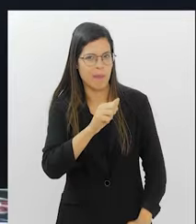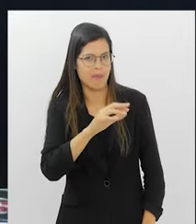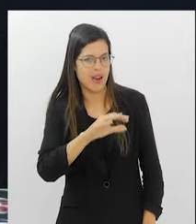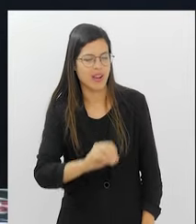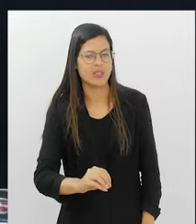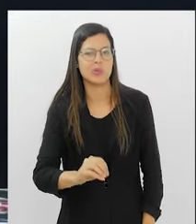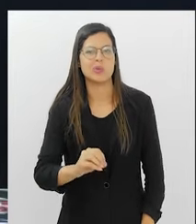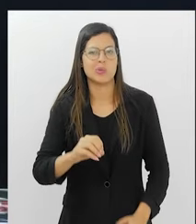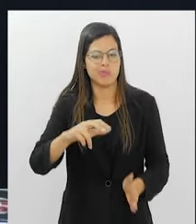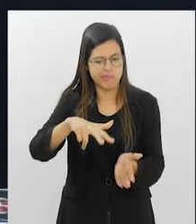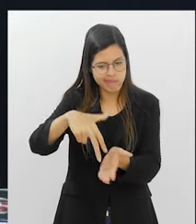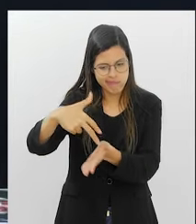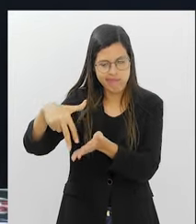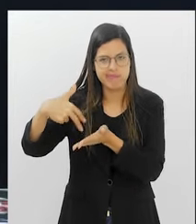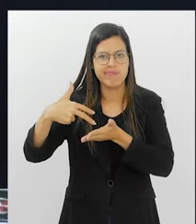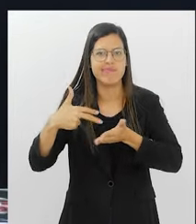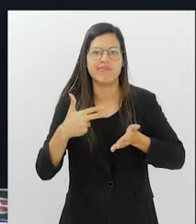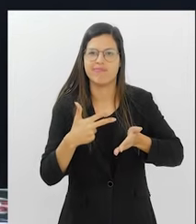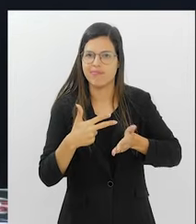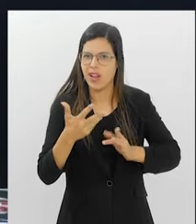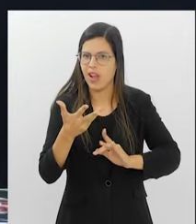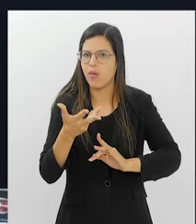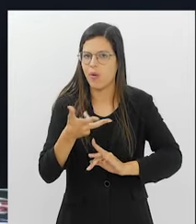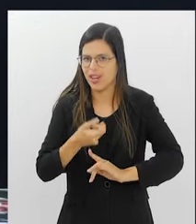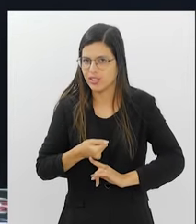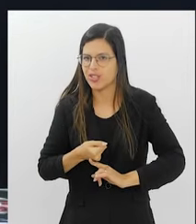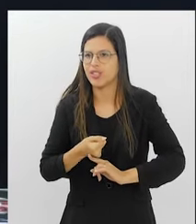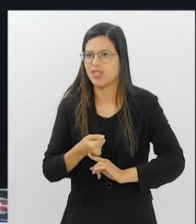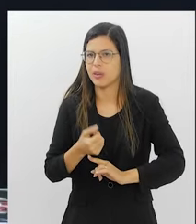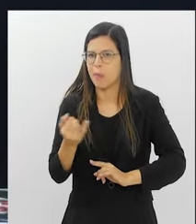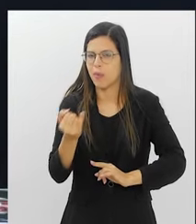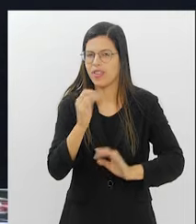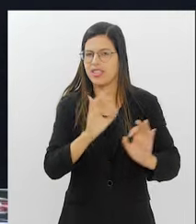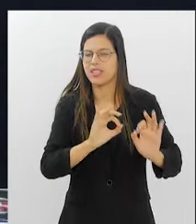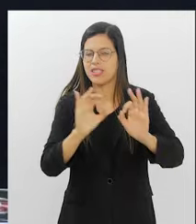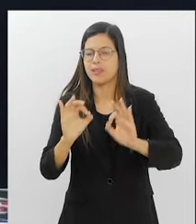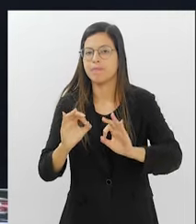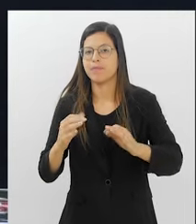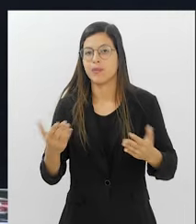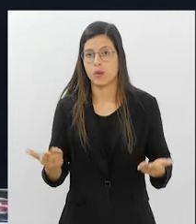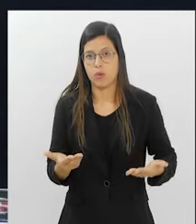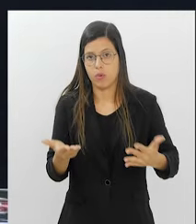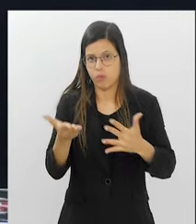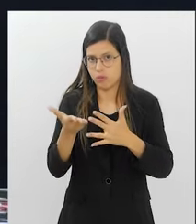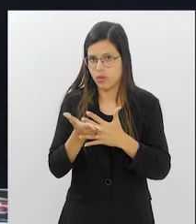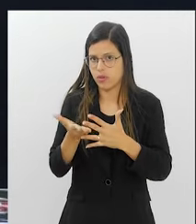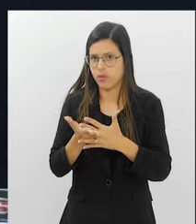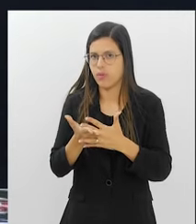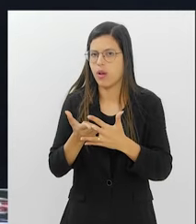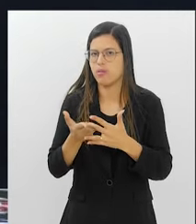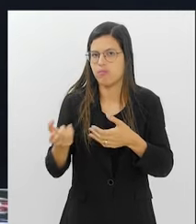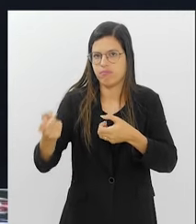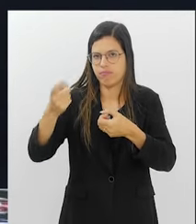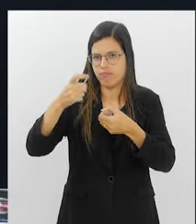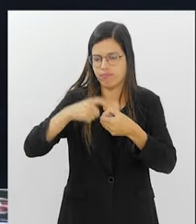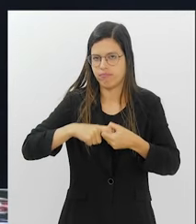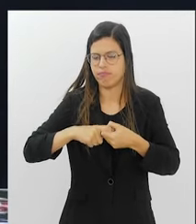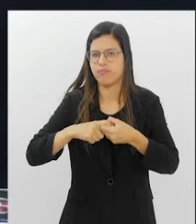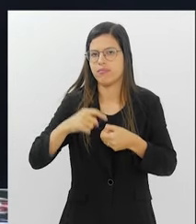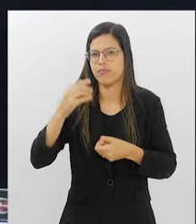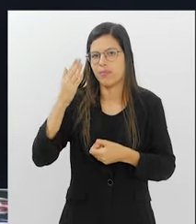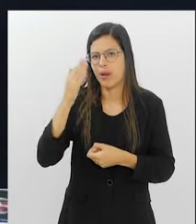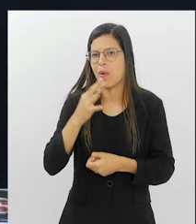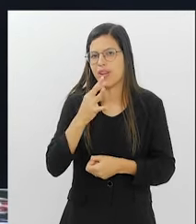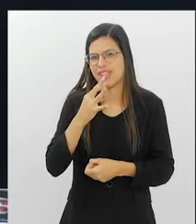Moura um grande coreógrafo um grande artista vale a pena assistir e nós vamos agora para um breve intervalo e